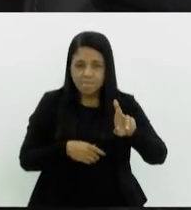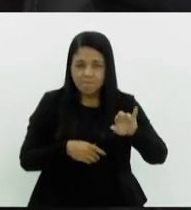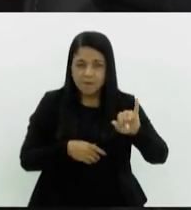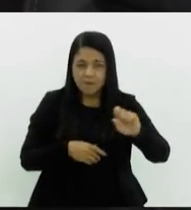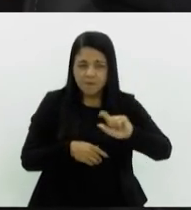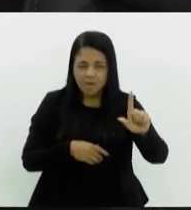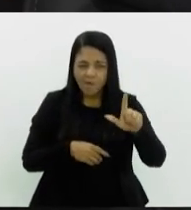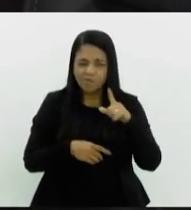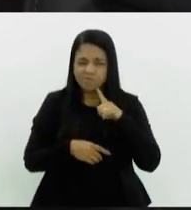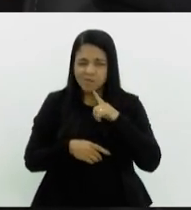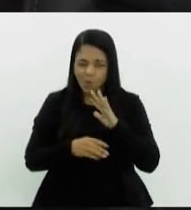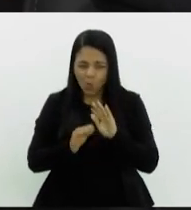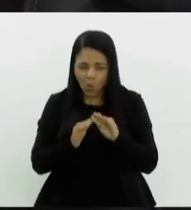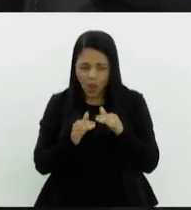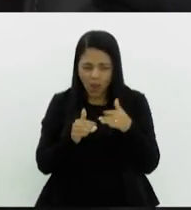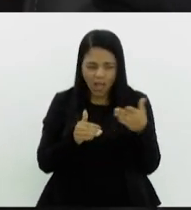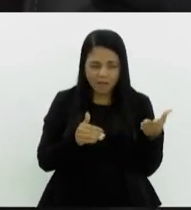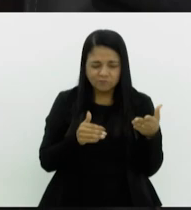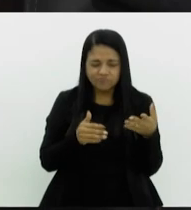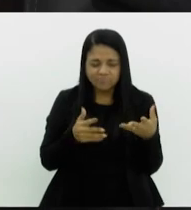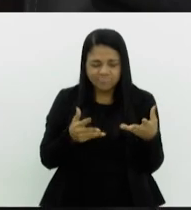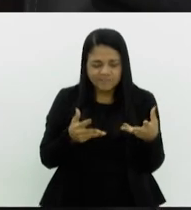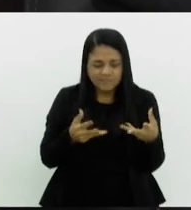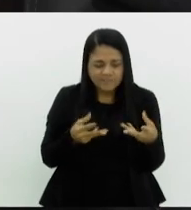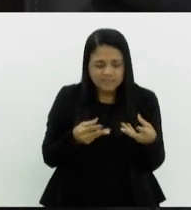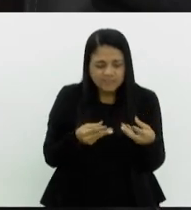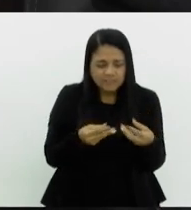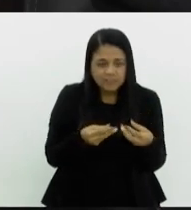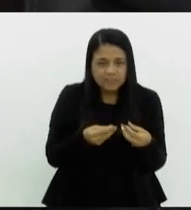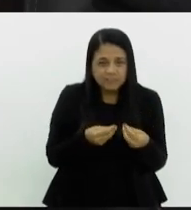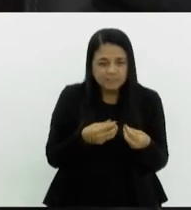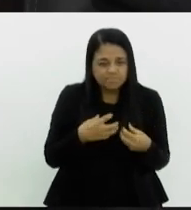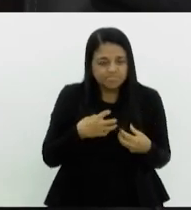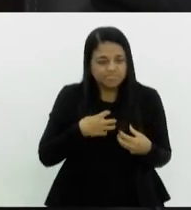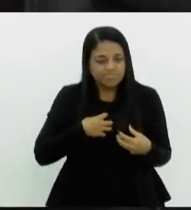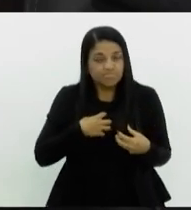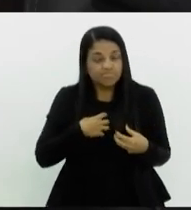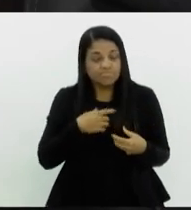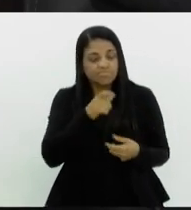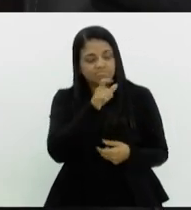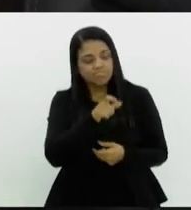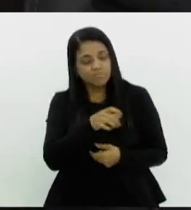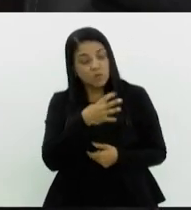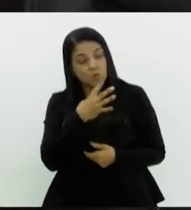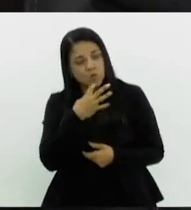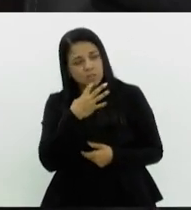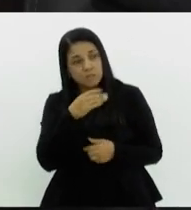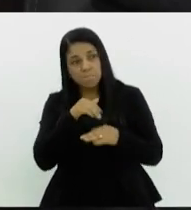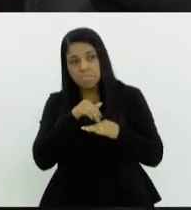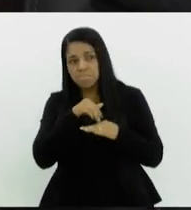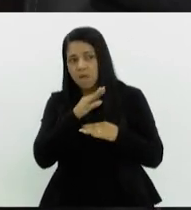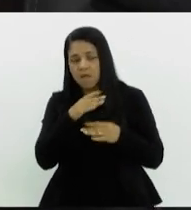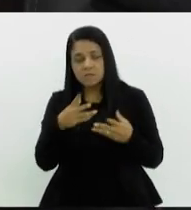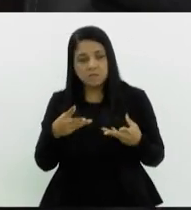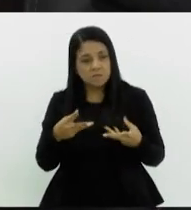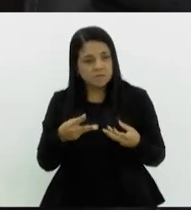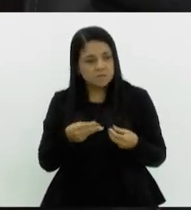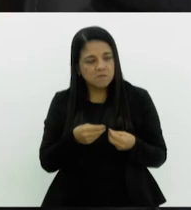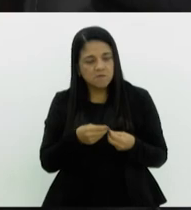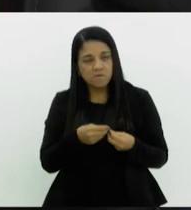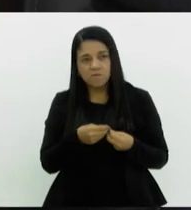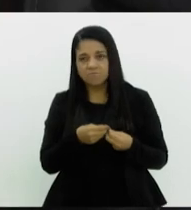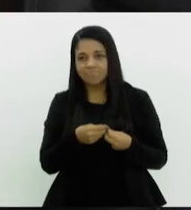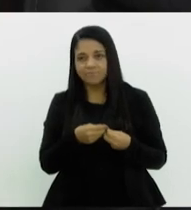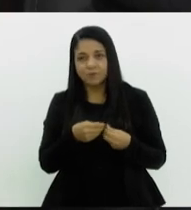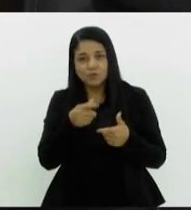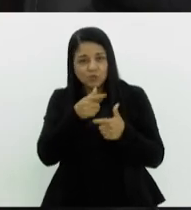conhecem, sensível. Gabriel é uma das pessoas mais sensíveis que eu conheci. Todos os